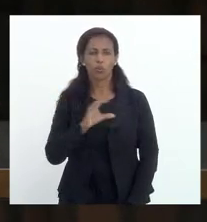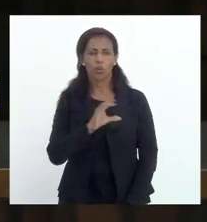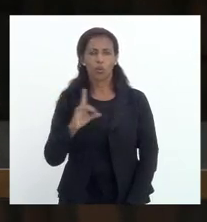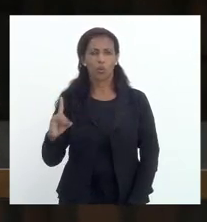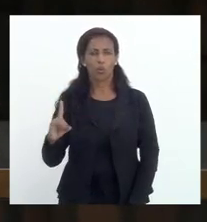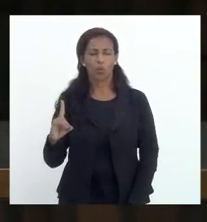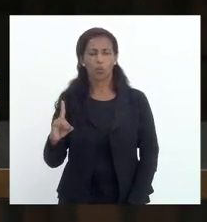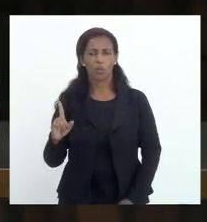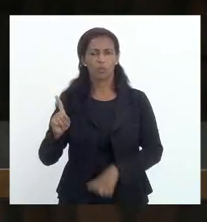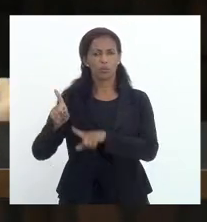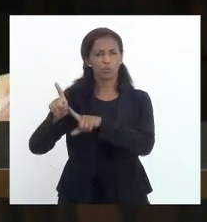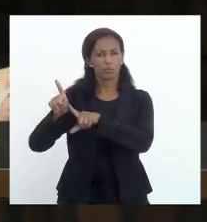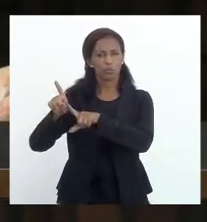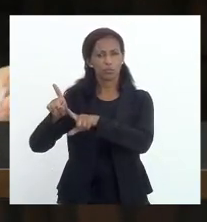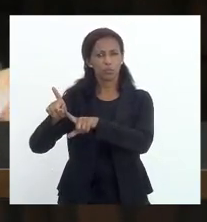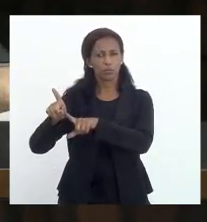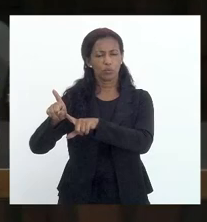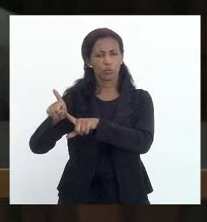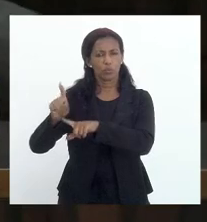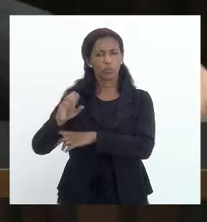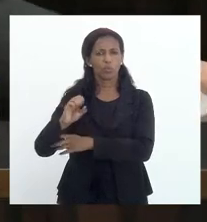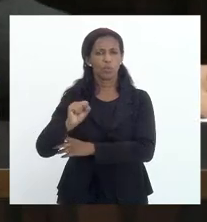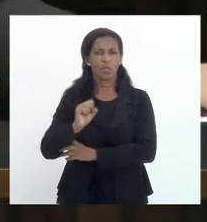coordenador do interior do CEP.